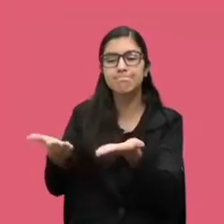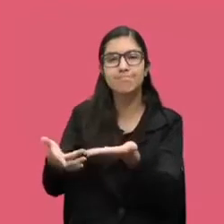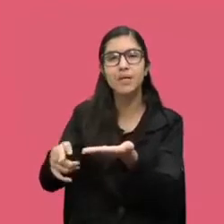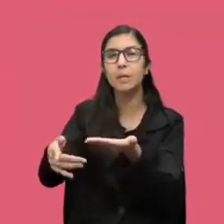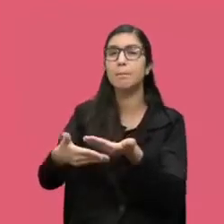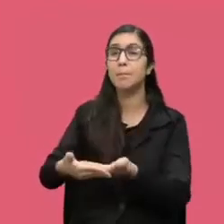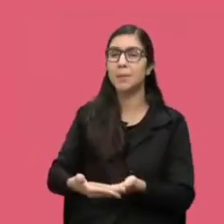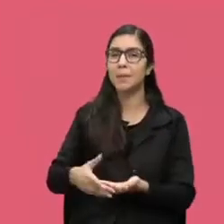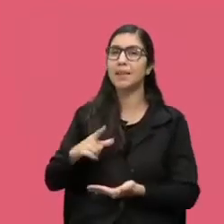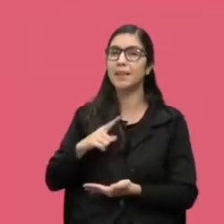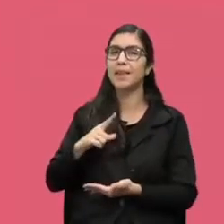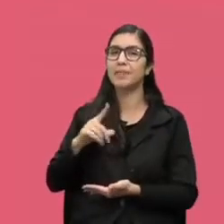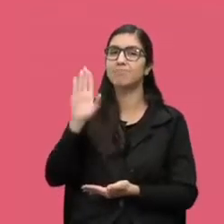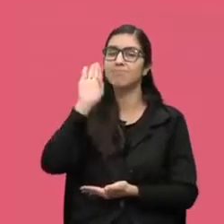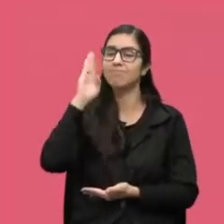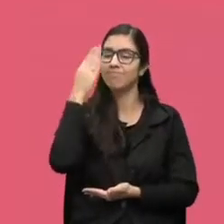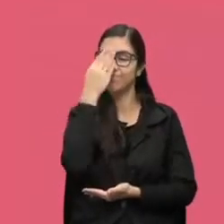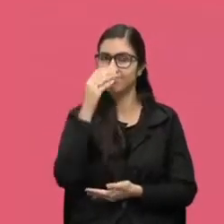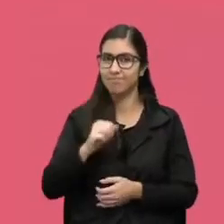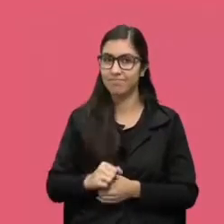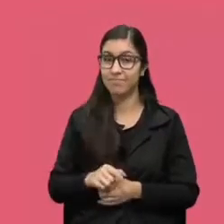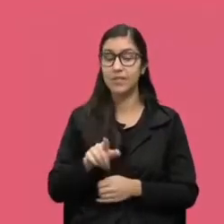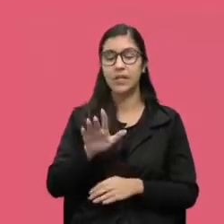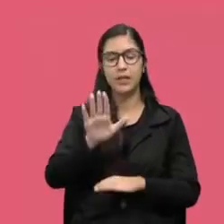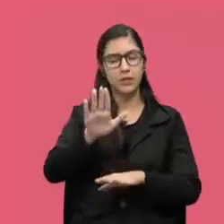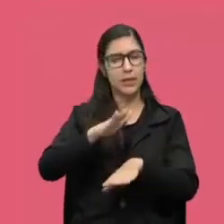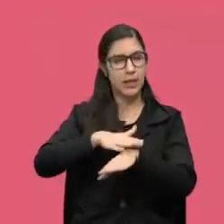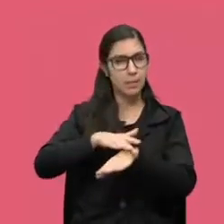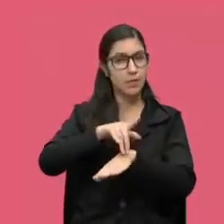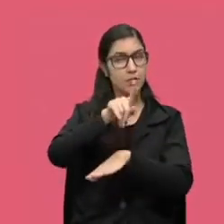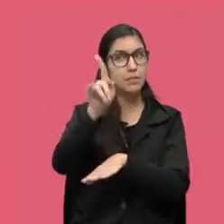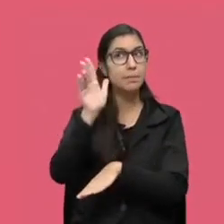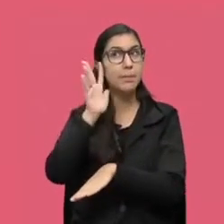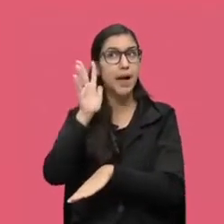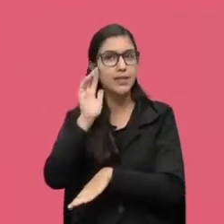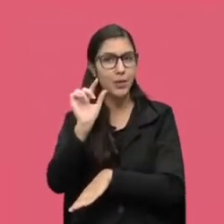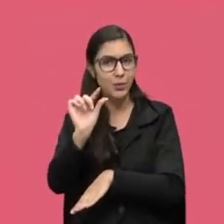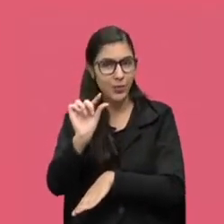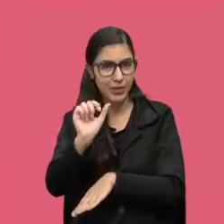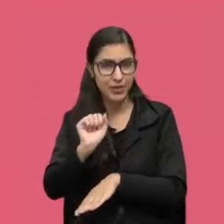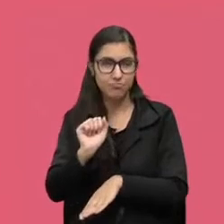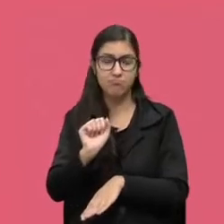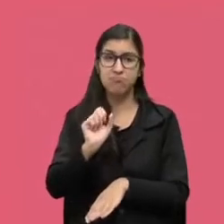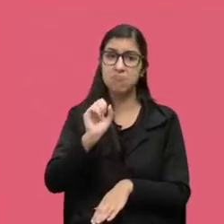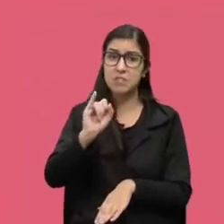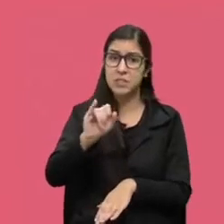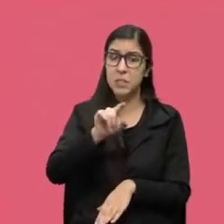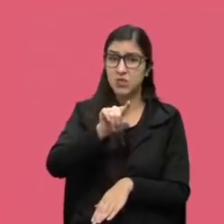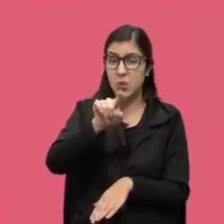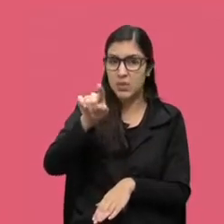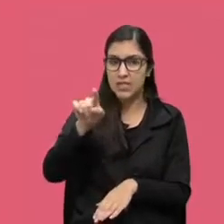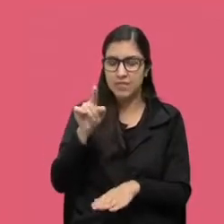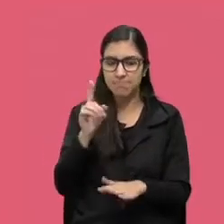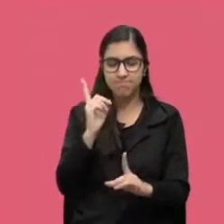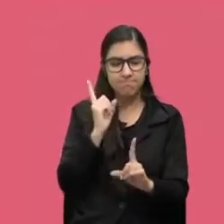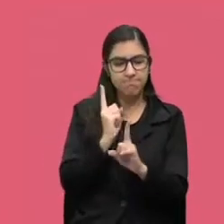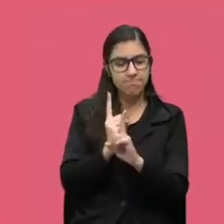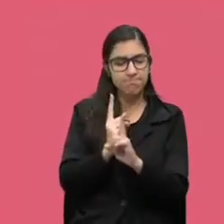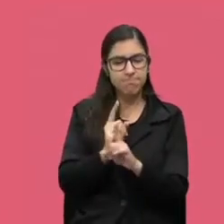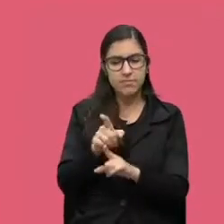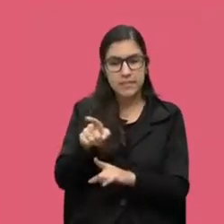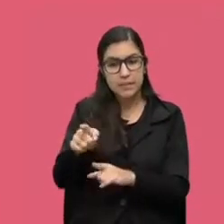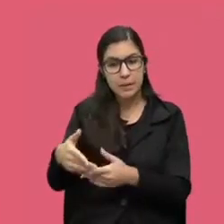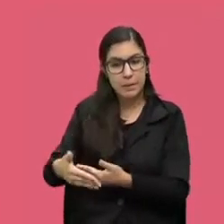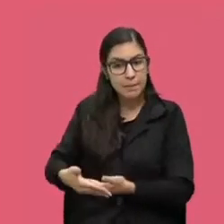com surdo-cegueira? Vou dar um tempinho para vocês pensarem um pouquinho, né? Se vocês forem se depararem com um